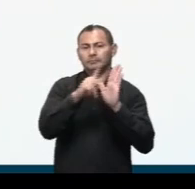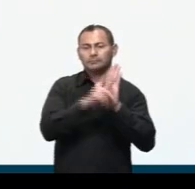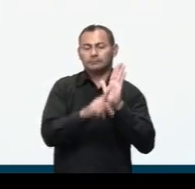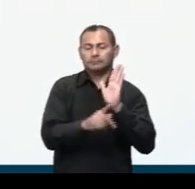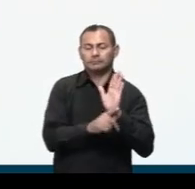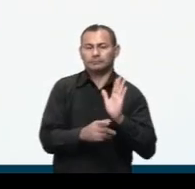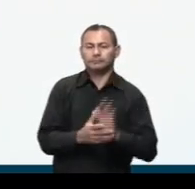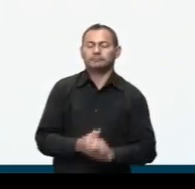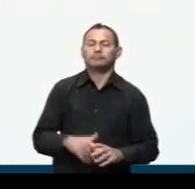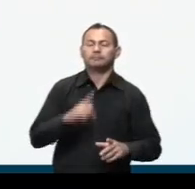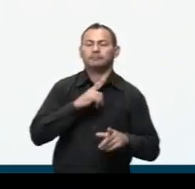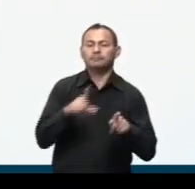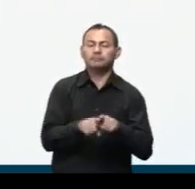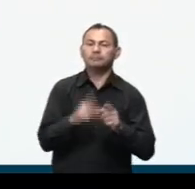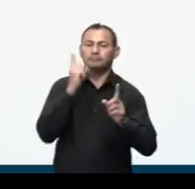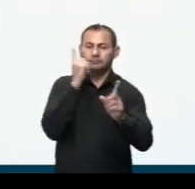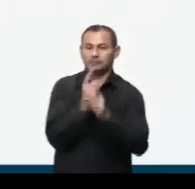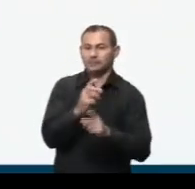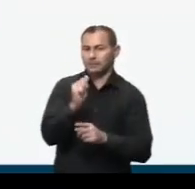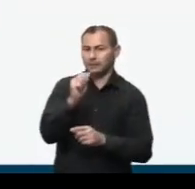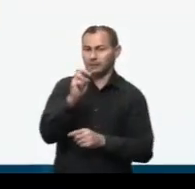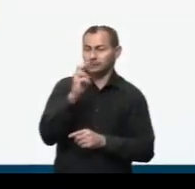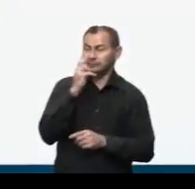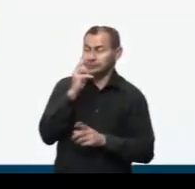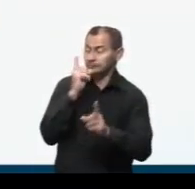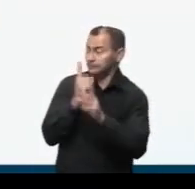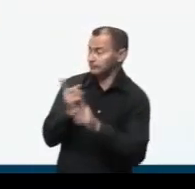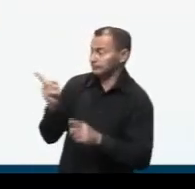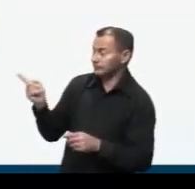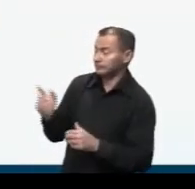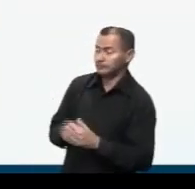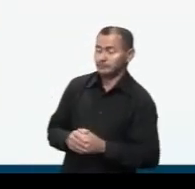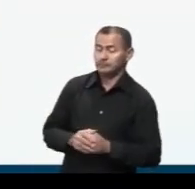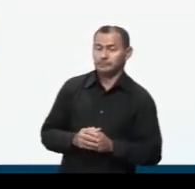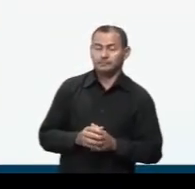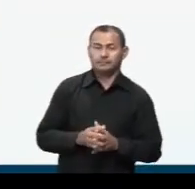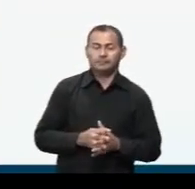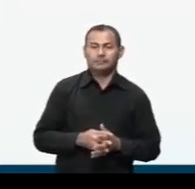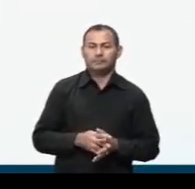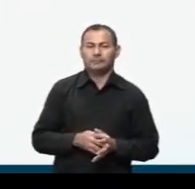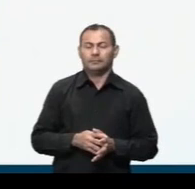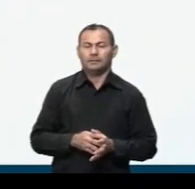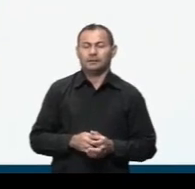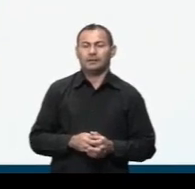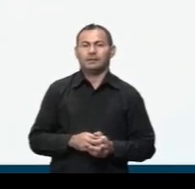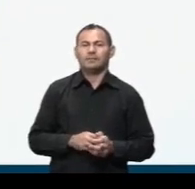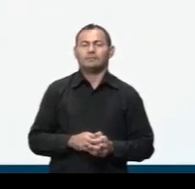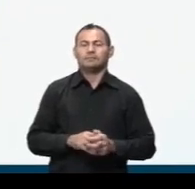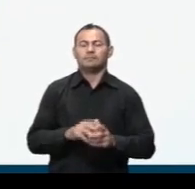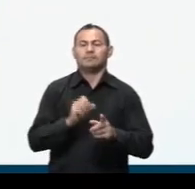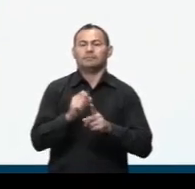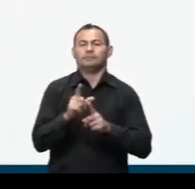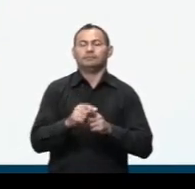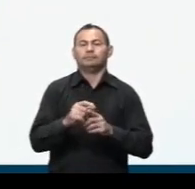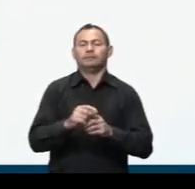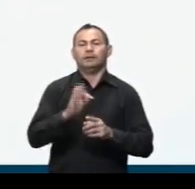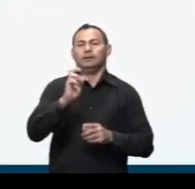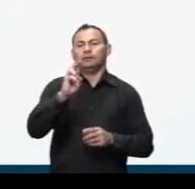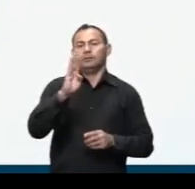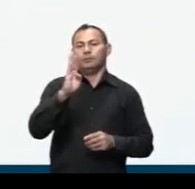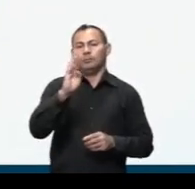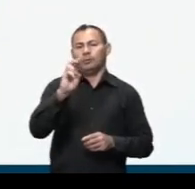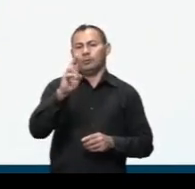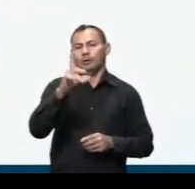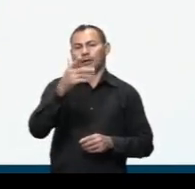projeto. E aqui a gente acha, nesse caso aqui, deixa eu dar uma limpada aqui, a gente está locando uma